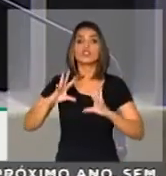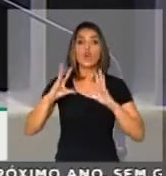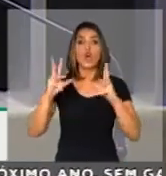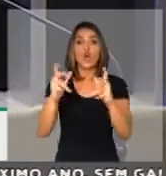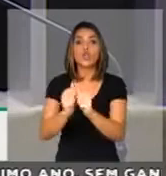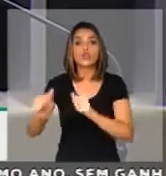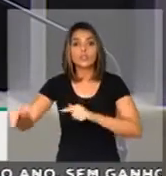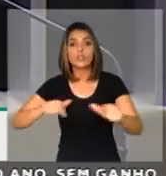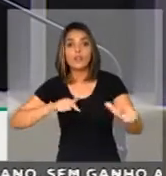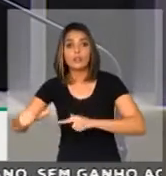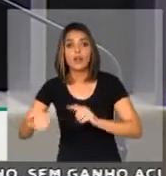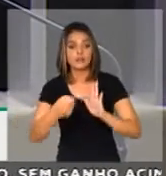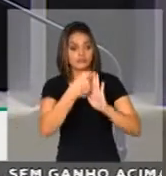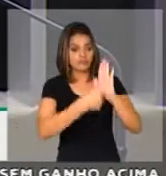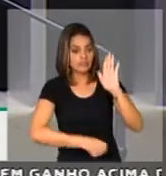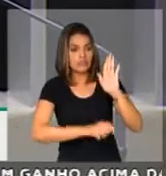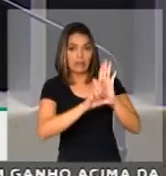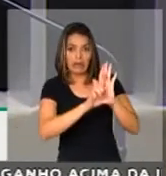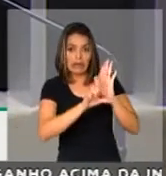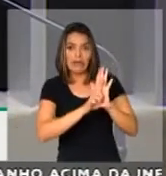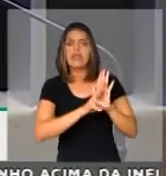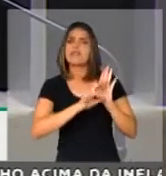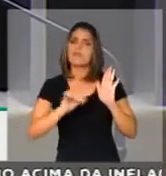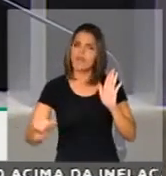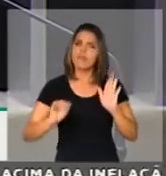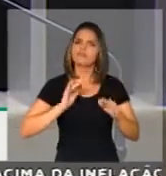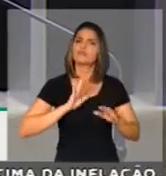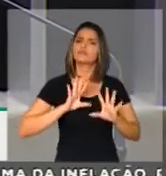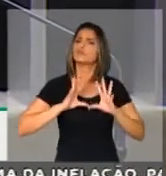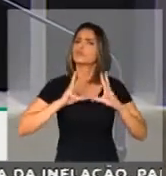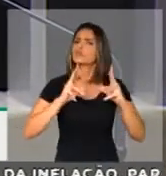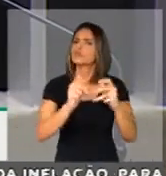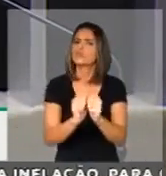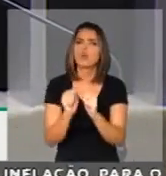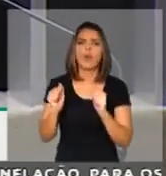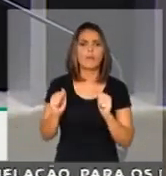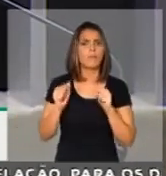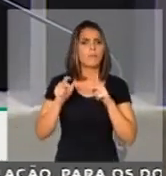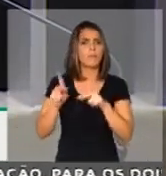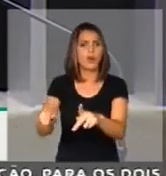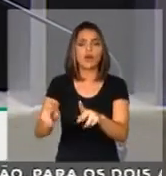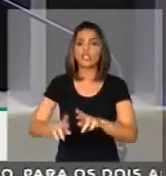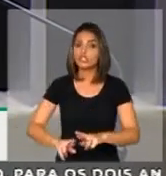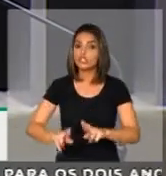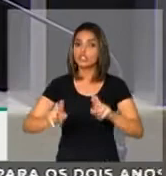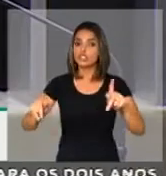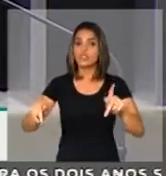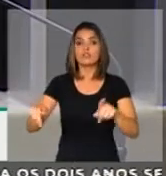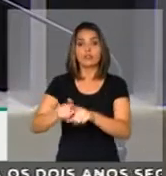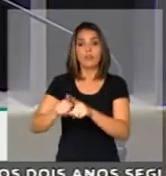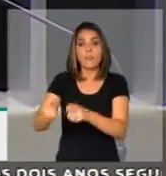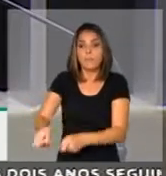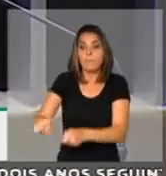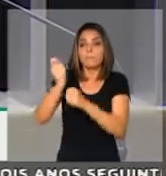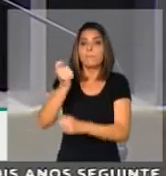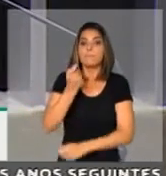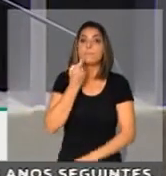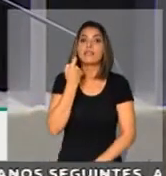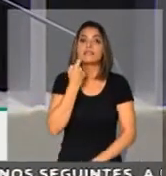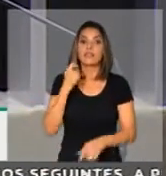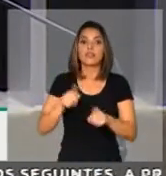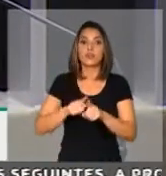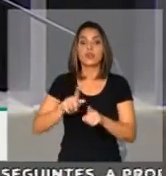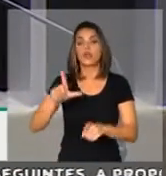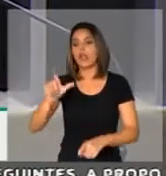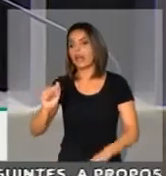trabalhadores referidos na atual legislação serão contemplados com a aposentadoria diferenciada, inclusive pescador artesanal, como eu disse, lavradores